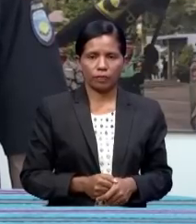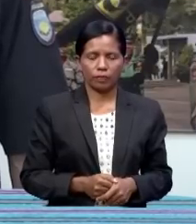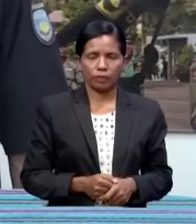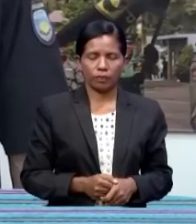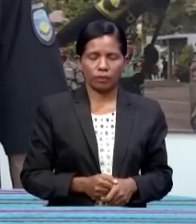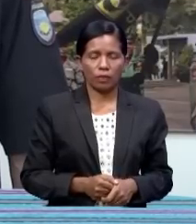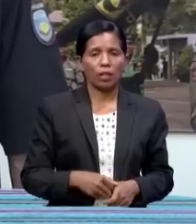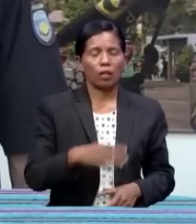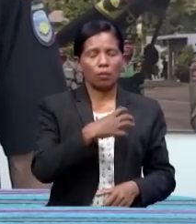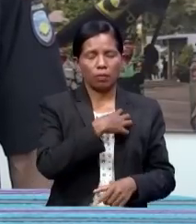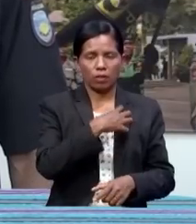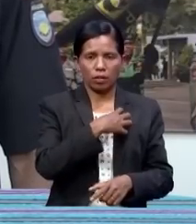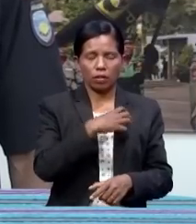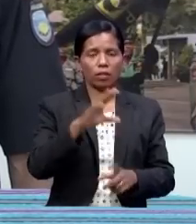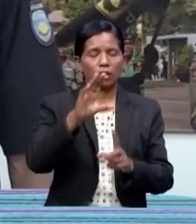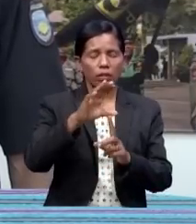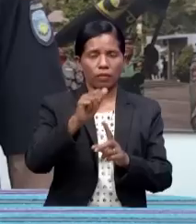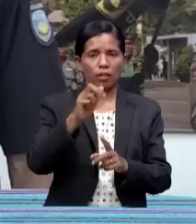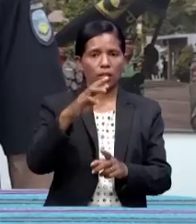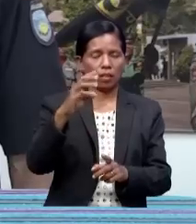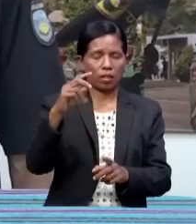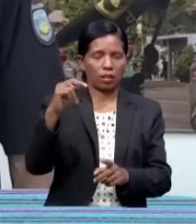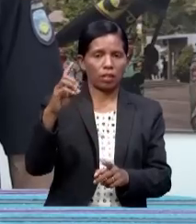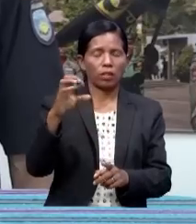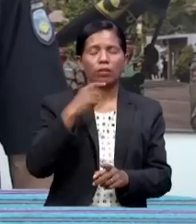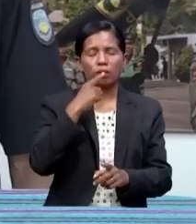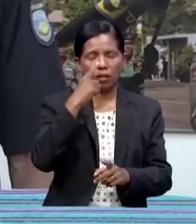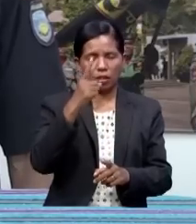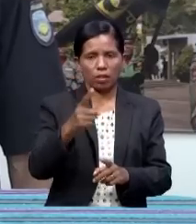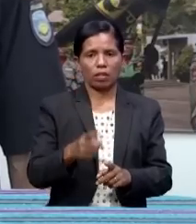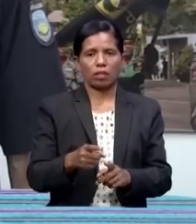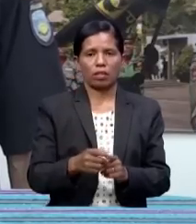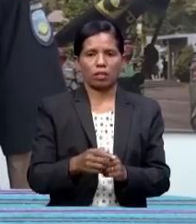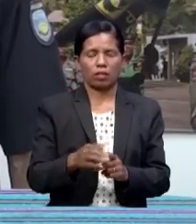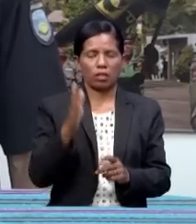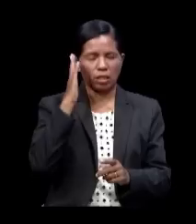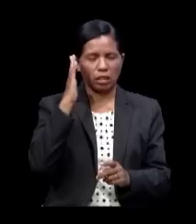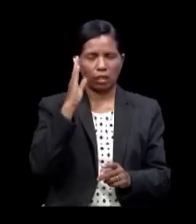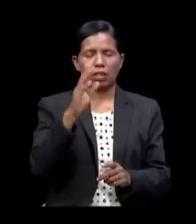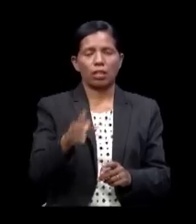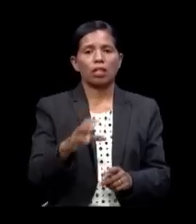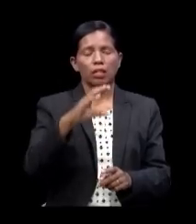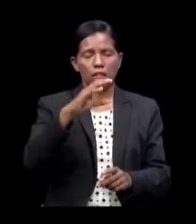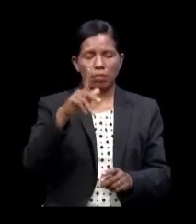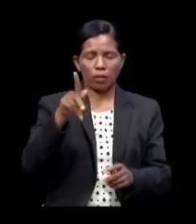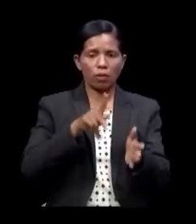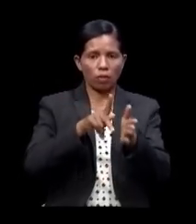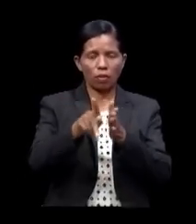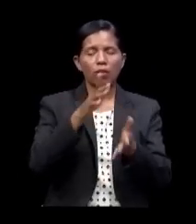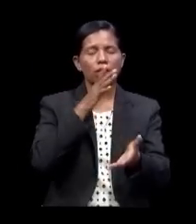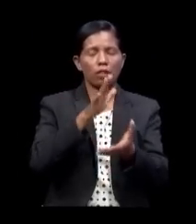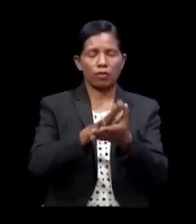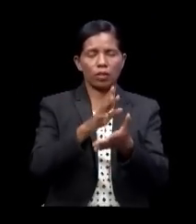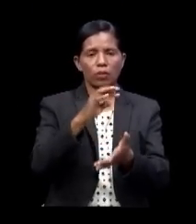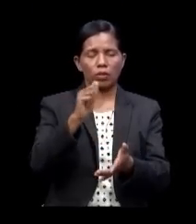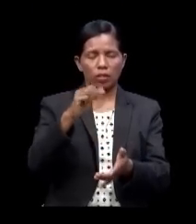Porta-voz penitente superintendente Sefi Arnaldo Arroso Hateten desconfia CB Ohonia Feng Rosalina Clara no hakoa iha